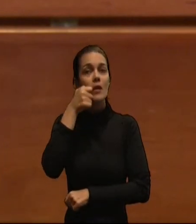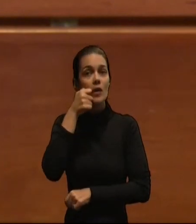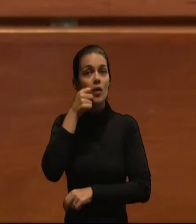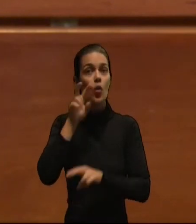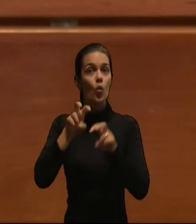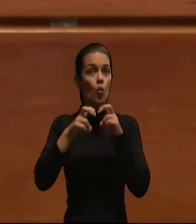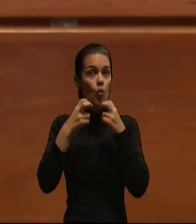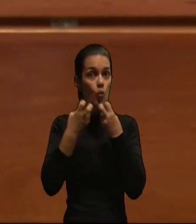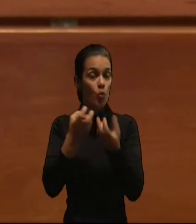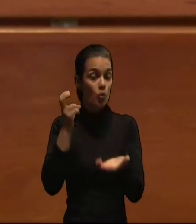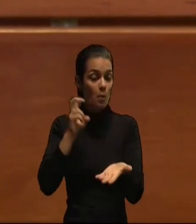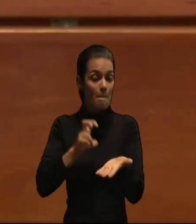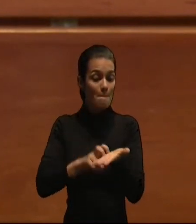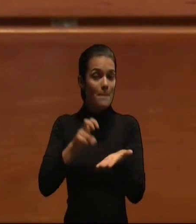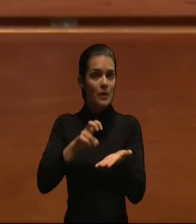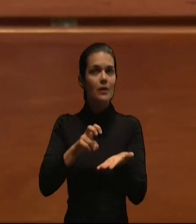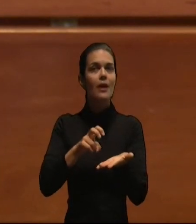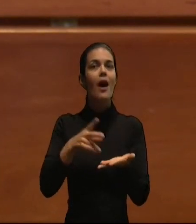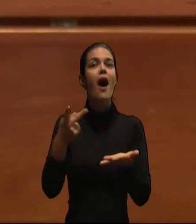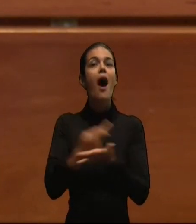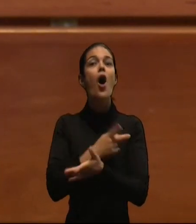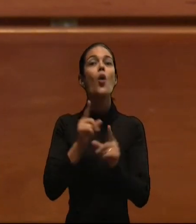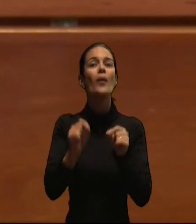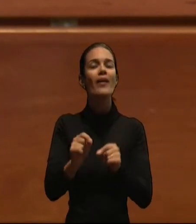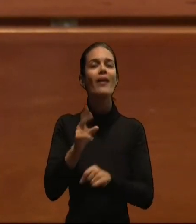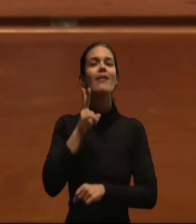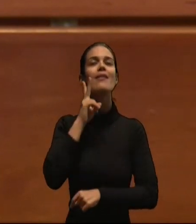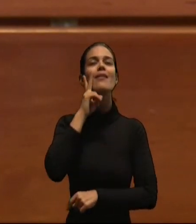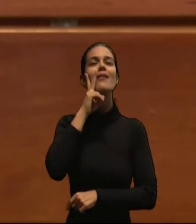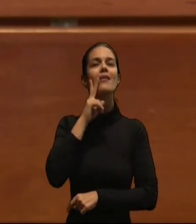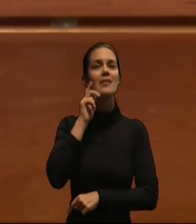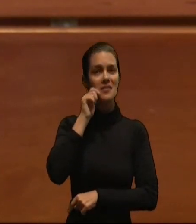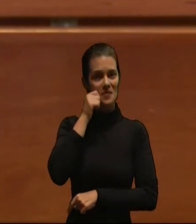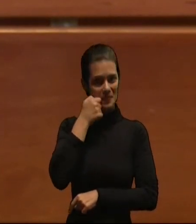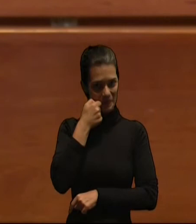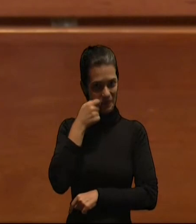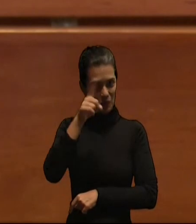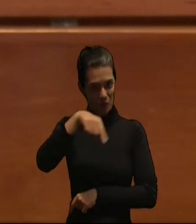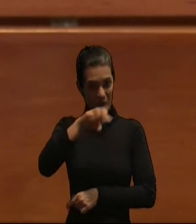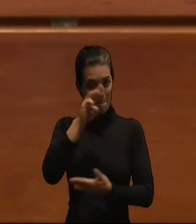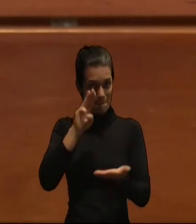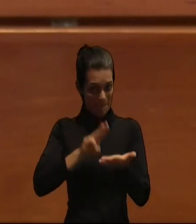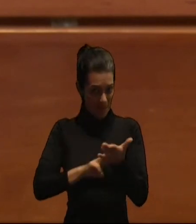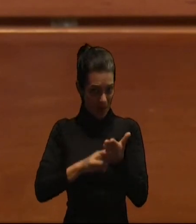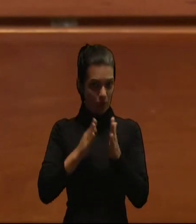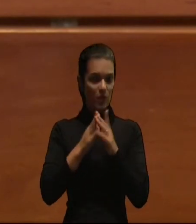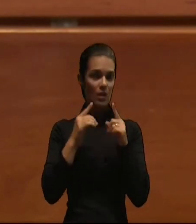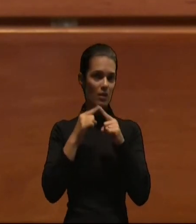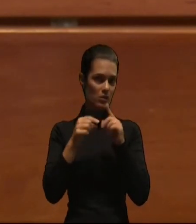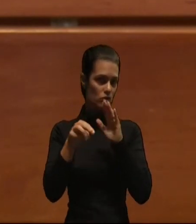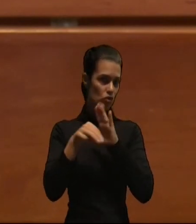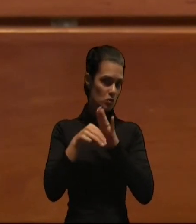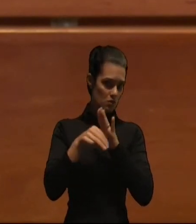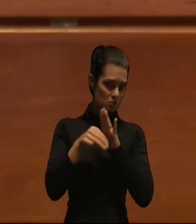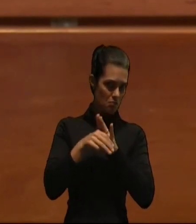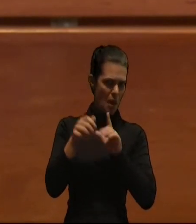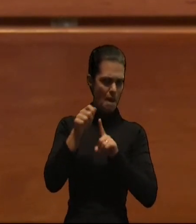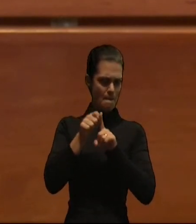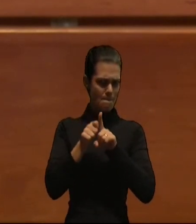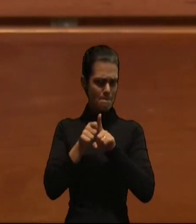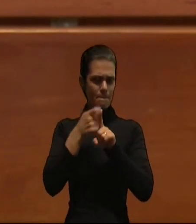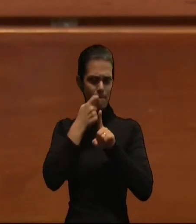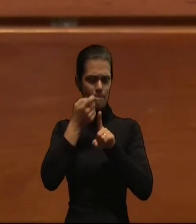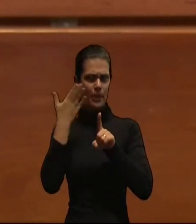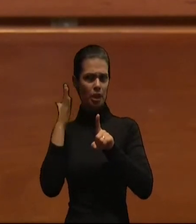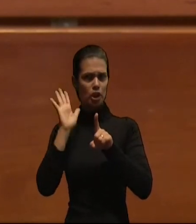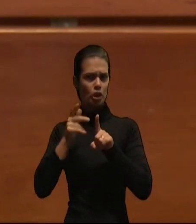manhã, estaremos ministrando a ceia do Senhor. Você, membro, como já realizamos no mês passado, no mês de